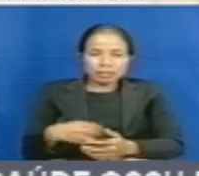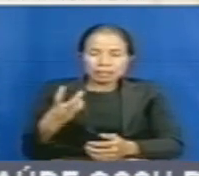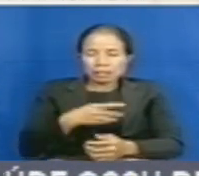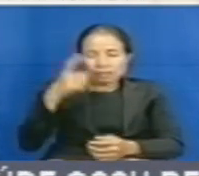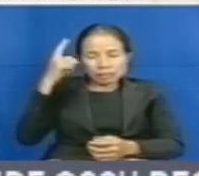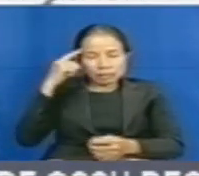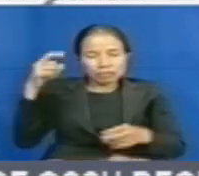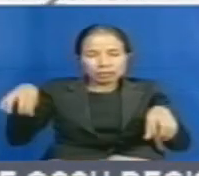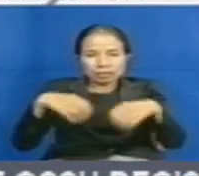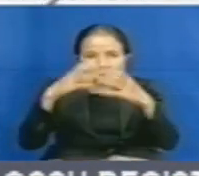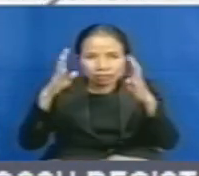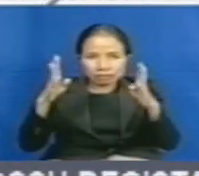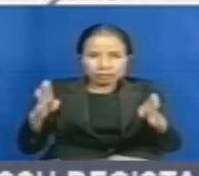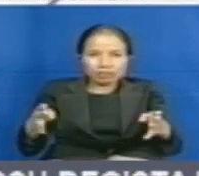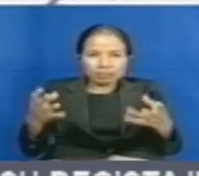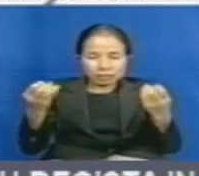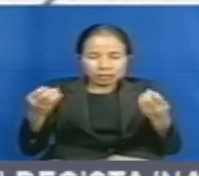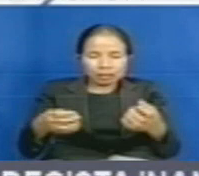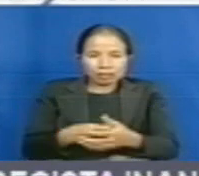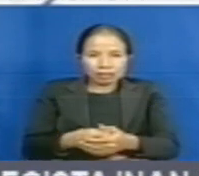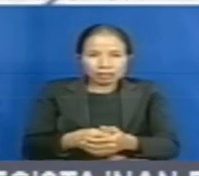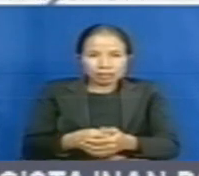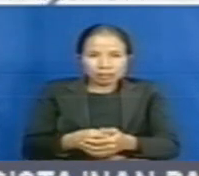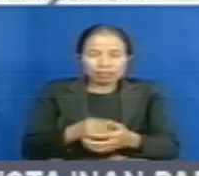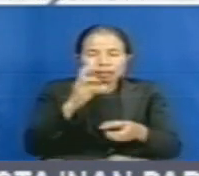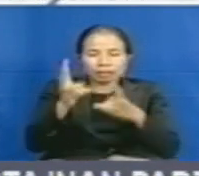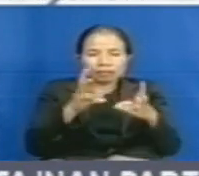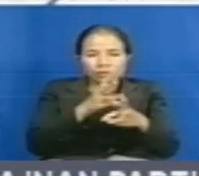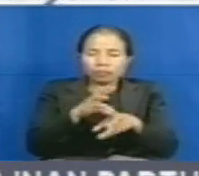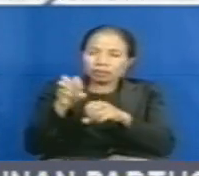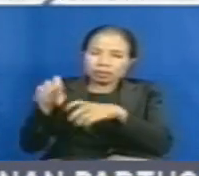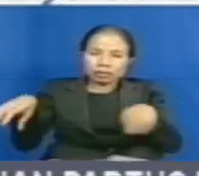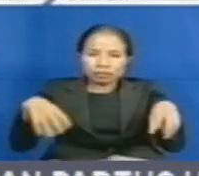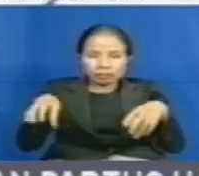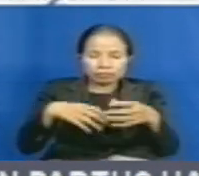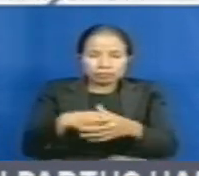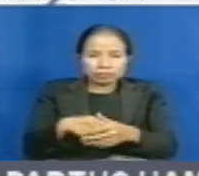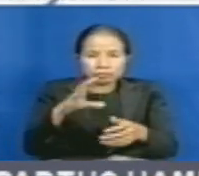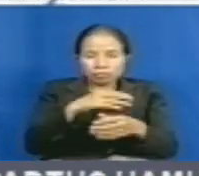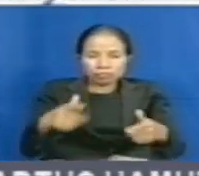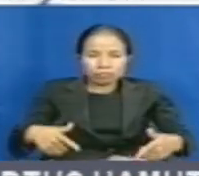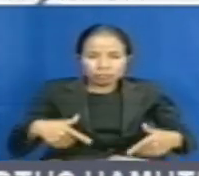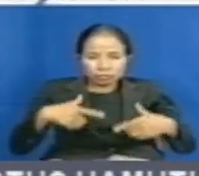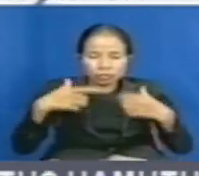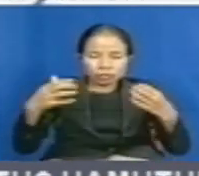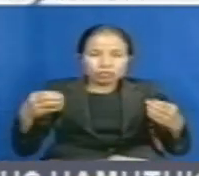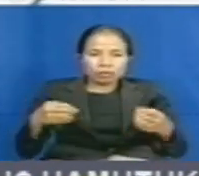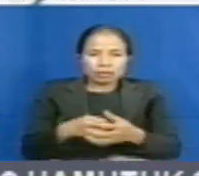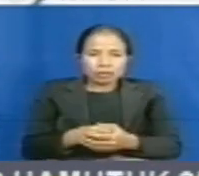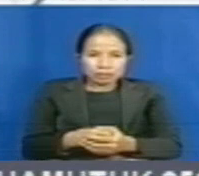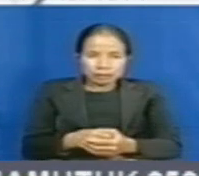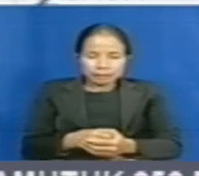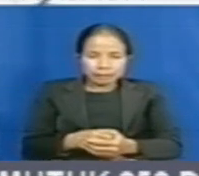em trabalhador para tocum batocum e mundo nebelar com serviço no mores sem apoio